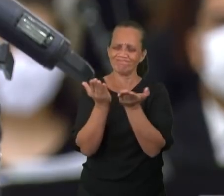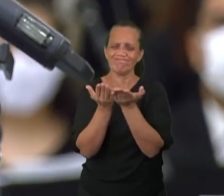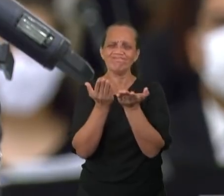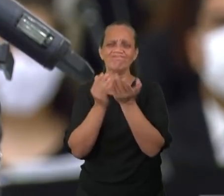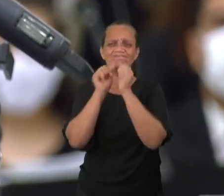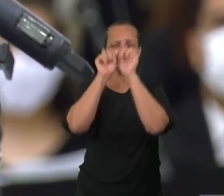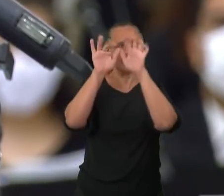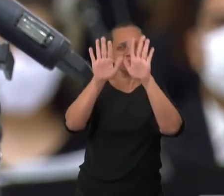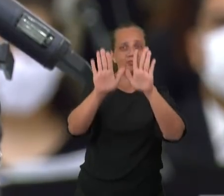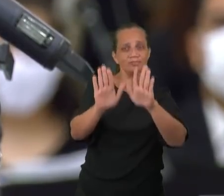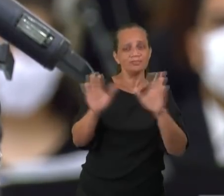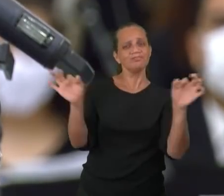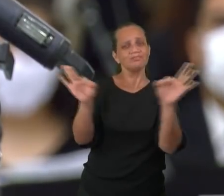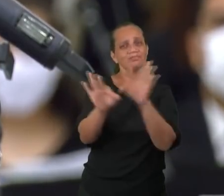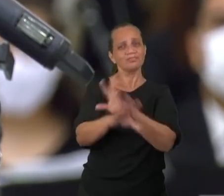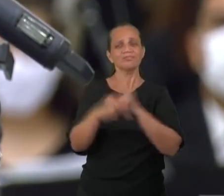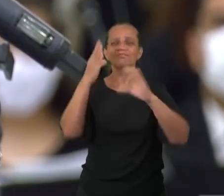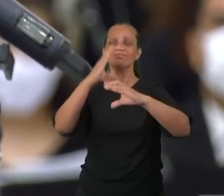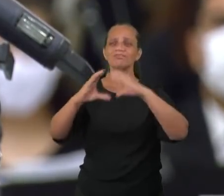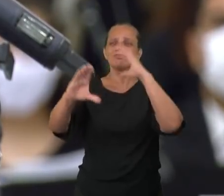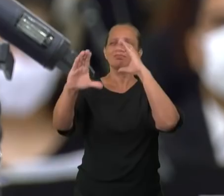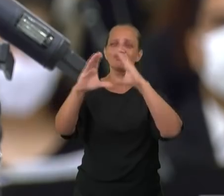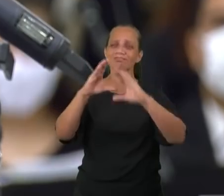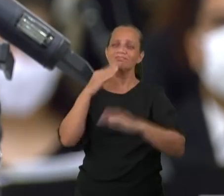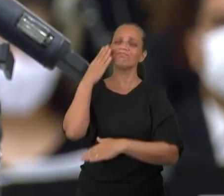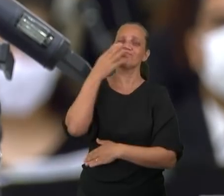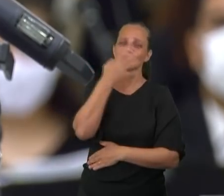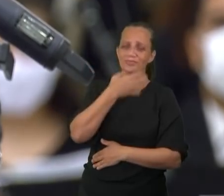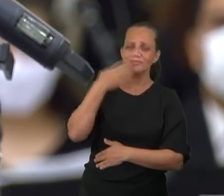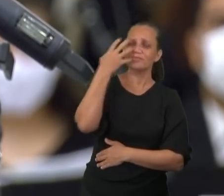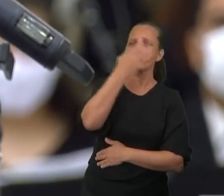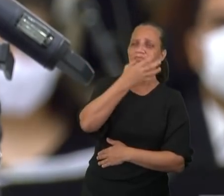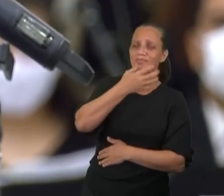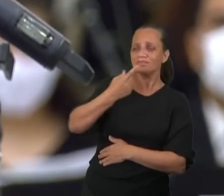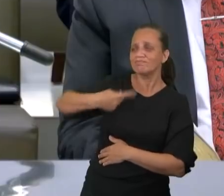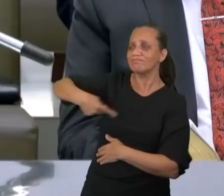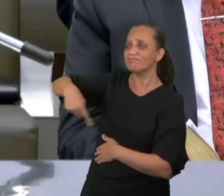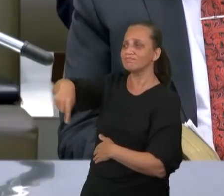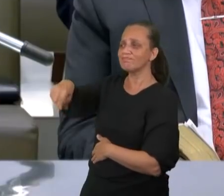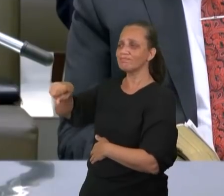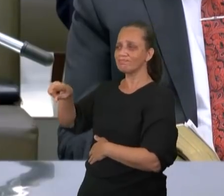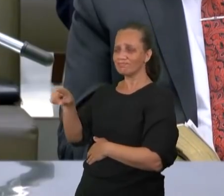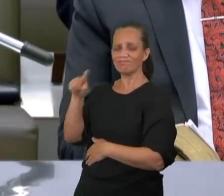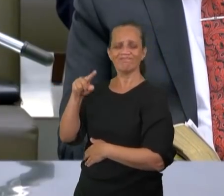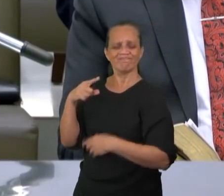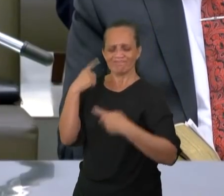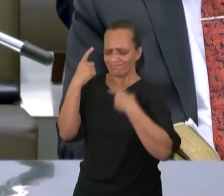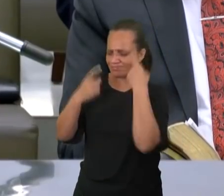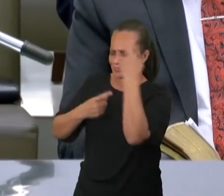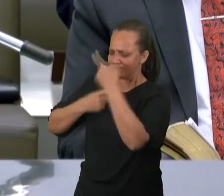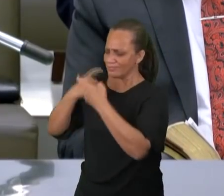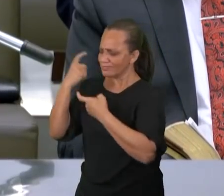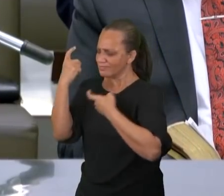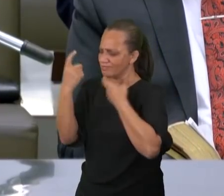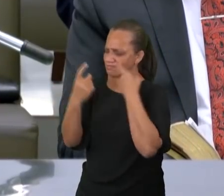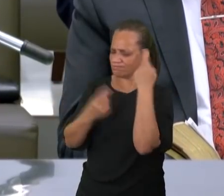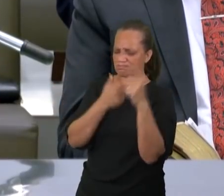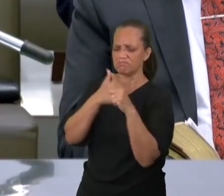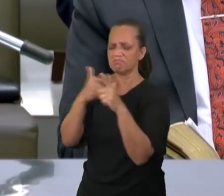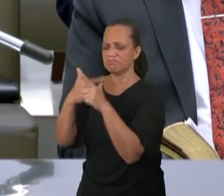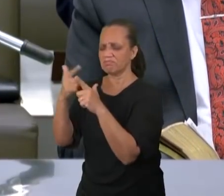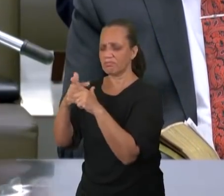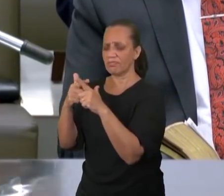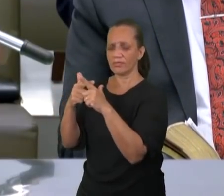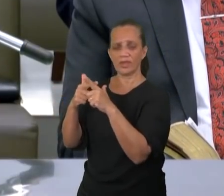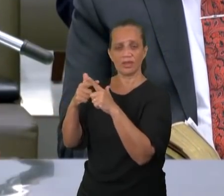final ele cantou um hino, dizendo que estava no campo missionário, estava indo para a missão. E angustiado, preocupado com algumas questões, e de